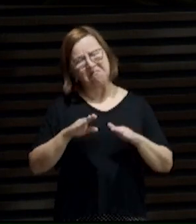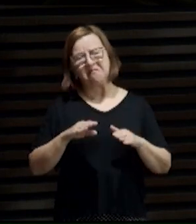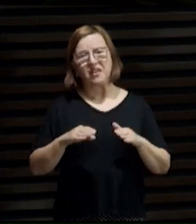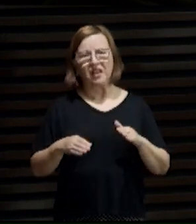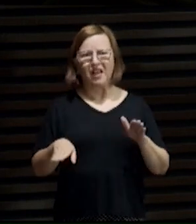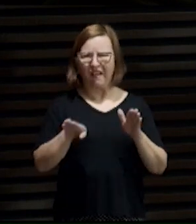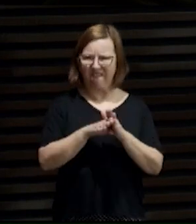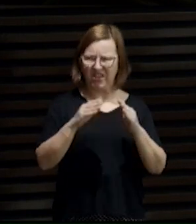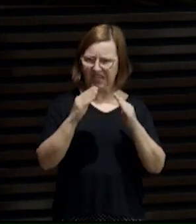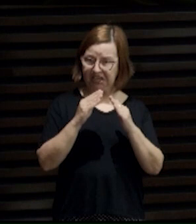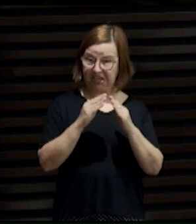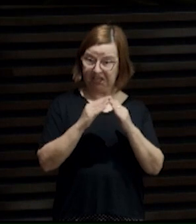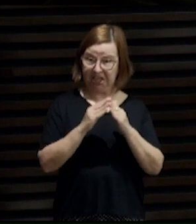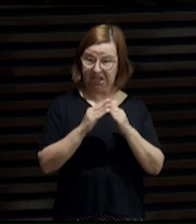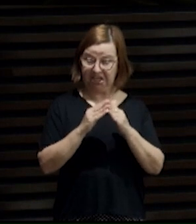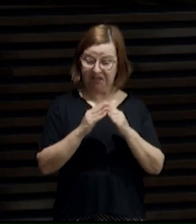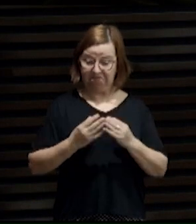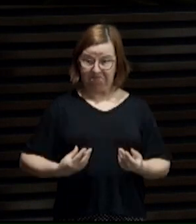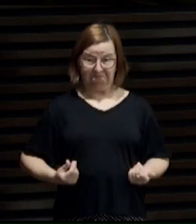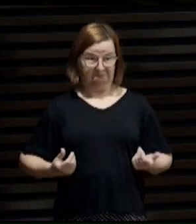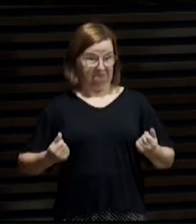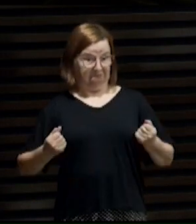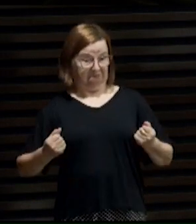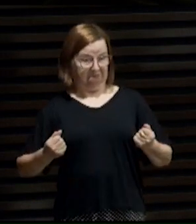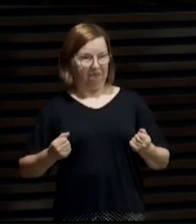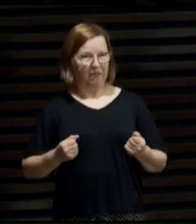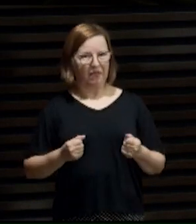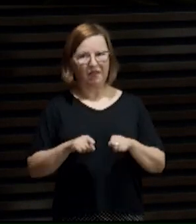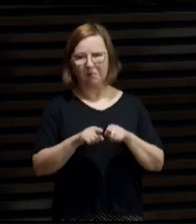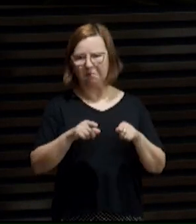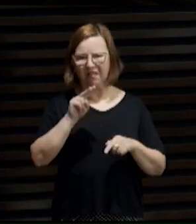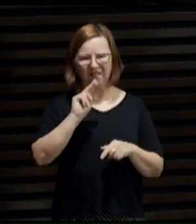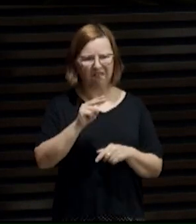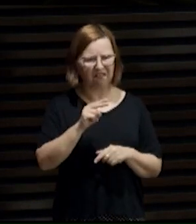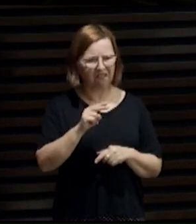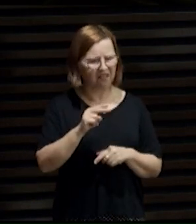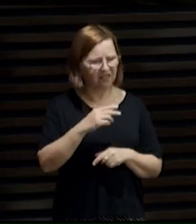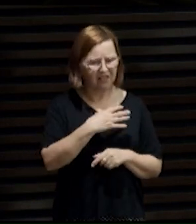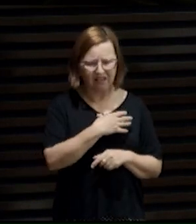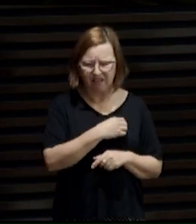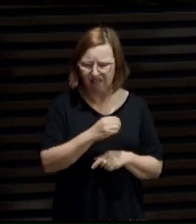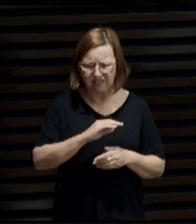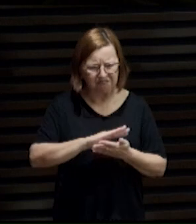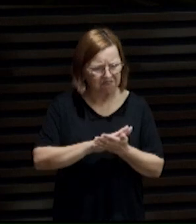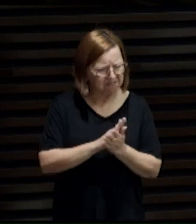acumulado muito dinheiro durante o dia, mas olhar para os seus filhos e eles estarem destruídos nas